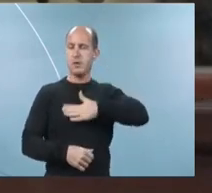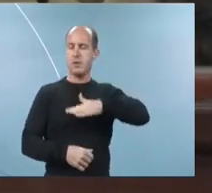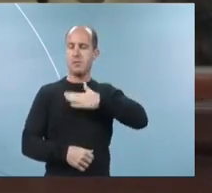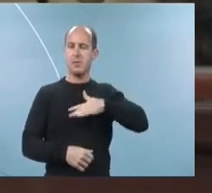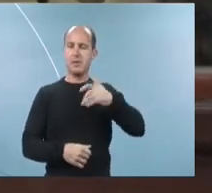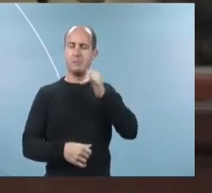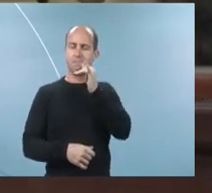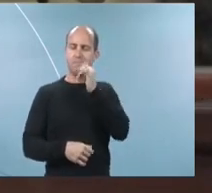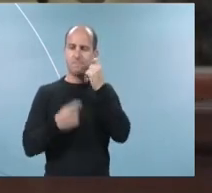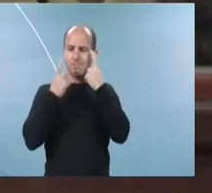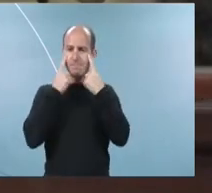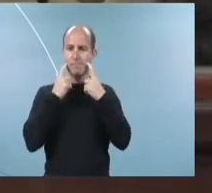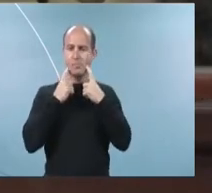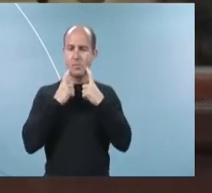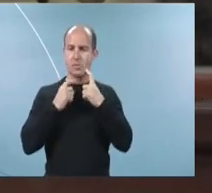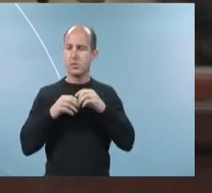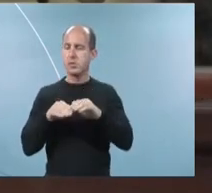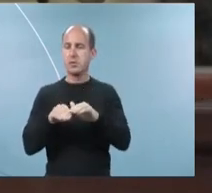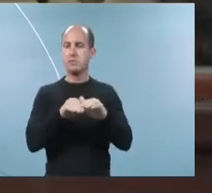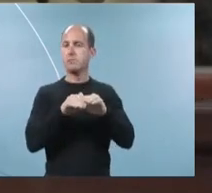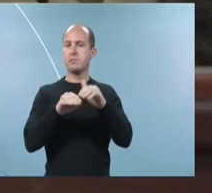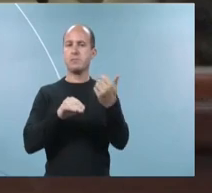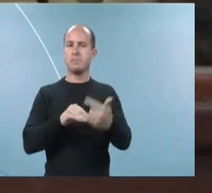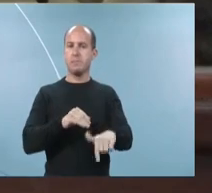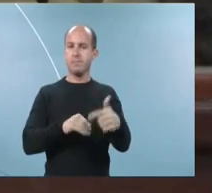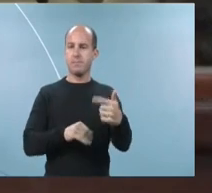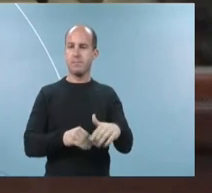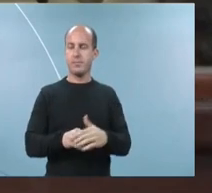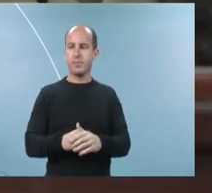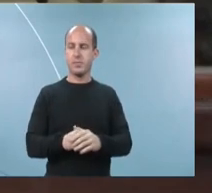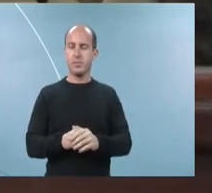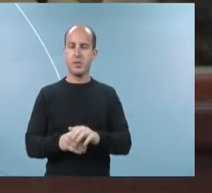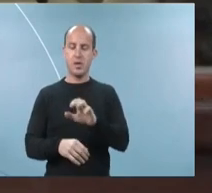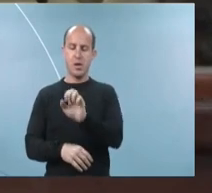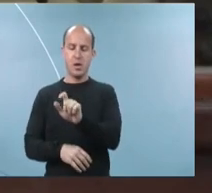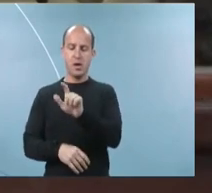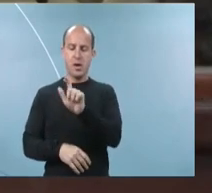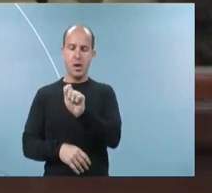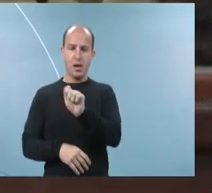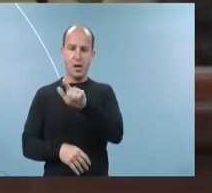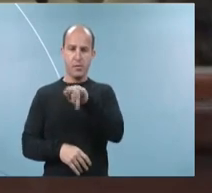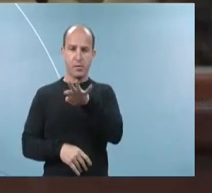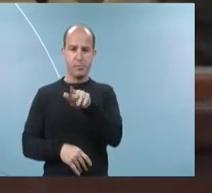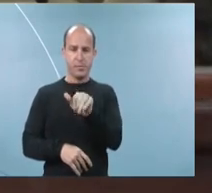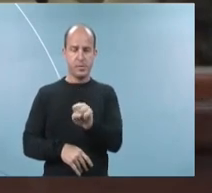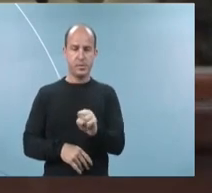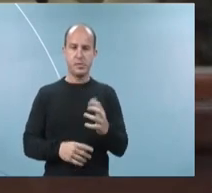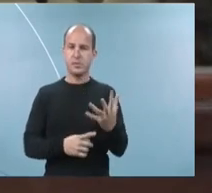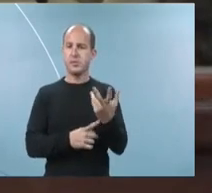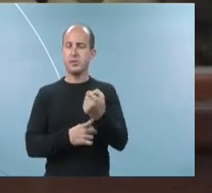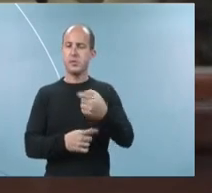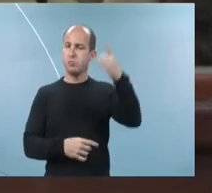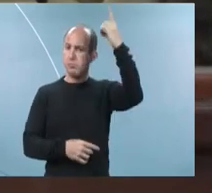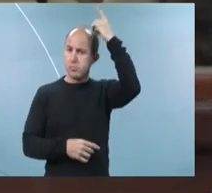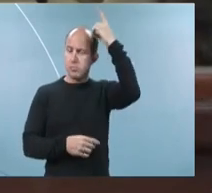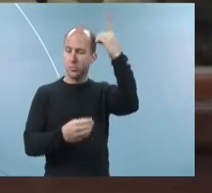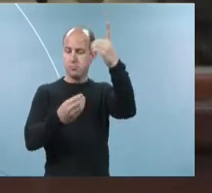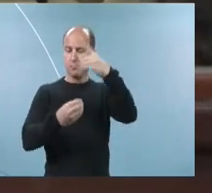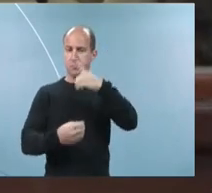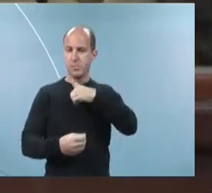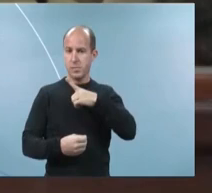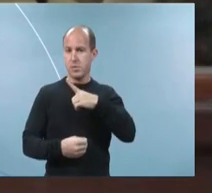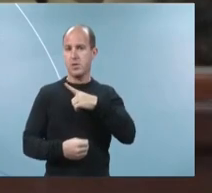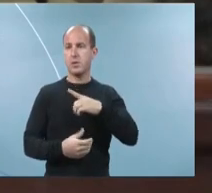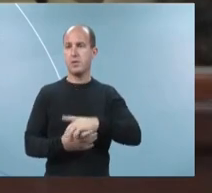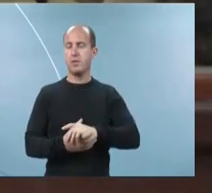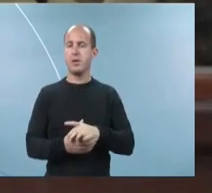de maneira sem igual. Ser alquimista das artes é um dom a se receber, pois a cada